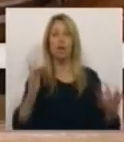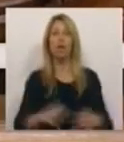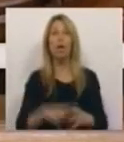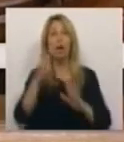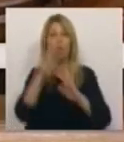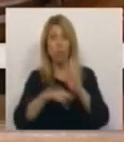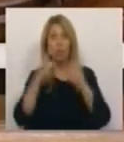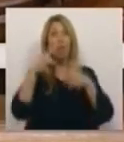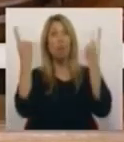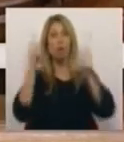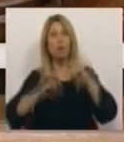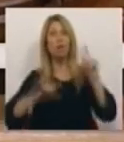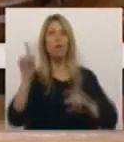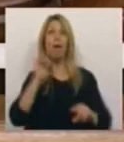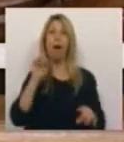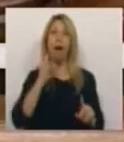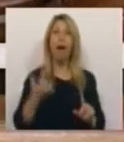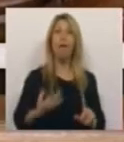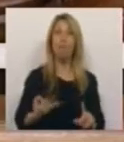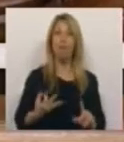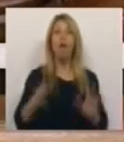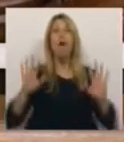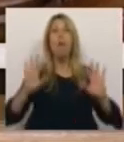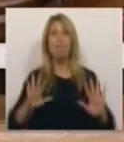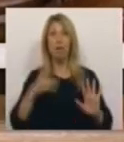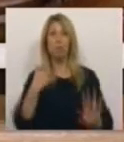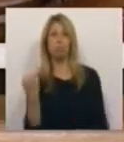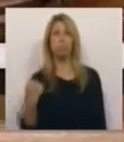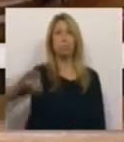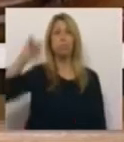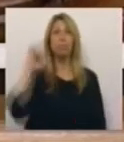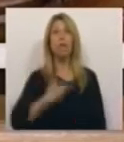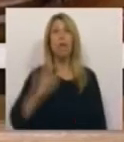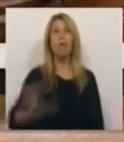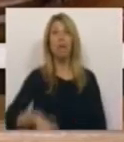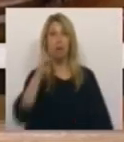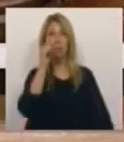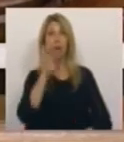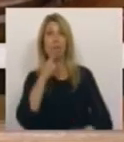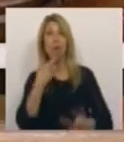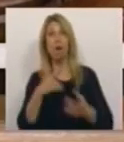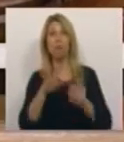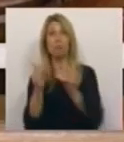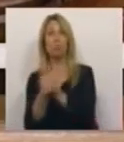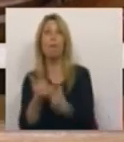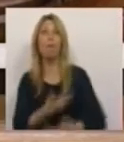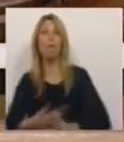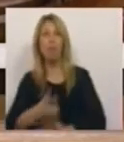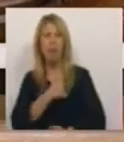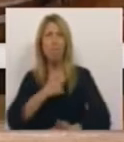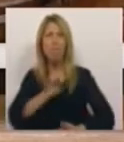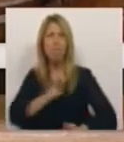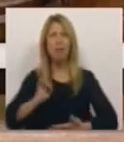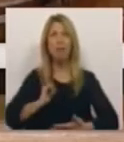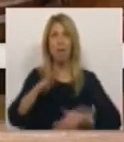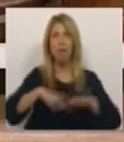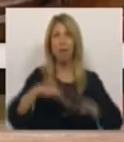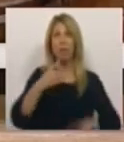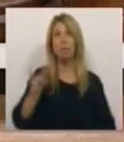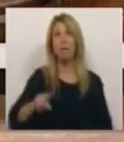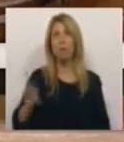importantes, mas, na verdade, a violação dos direitos de maternidade e paternidade por parte das entidades patronais é seguramente